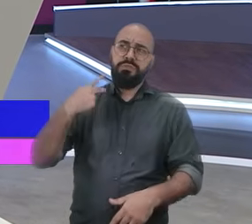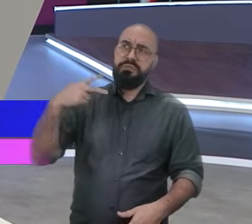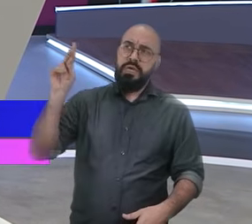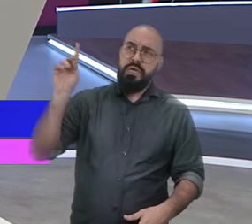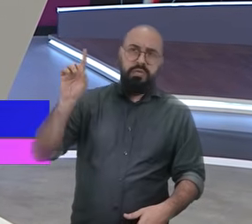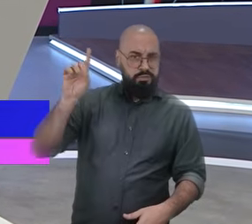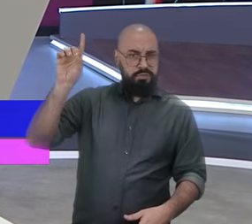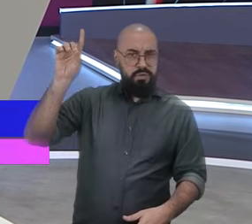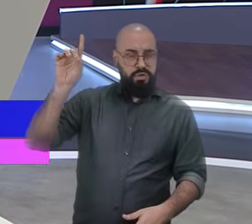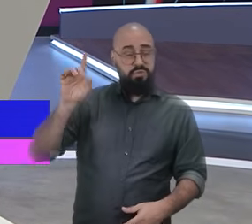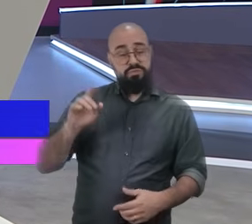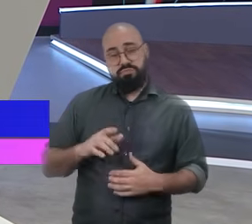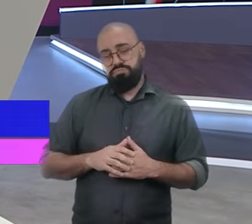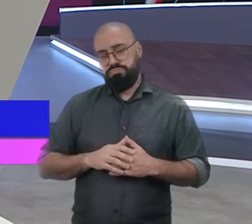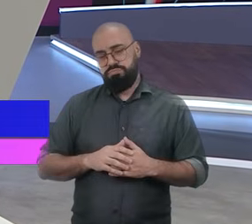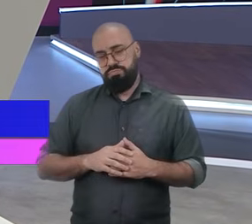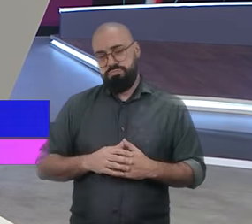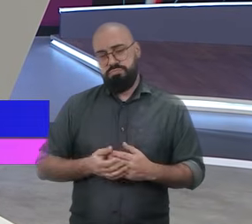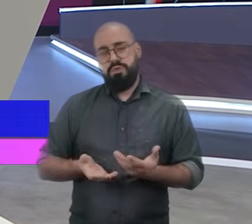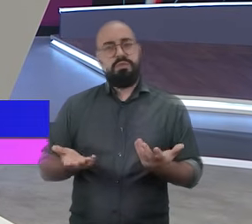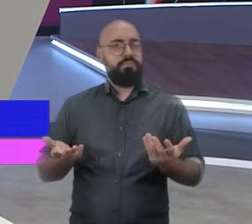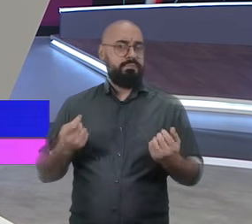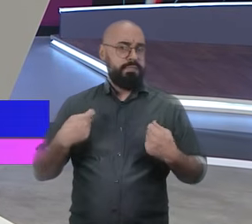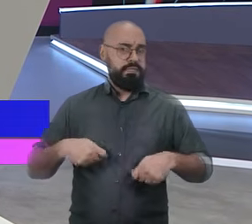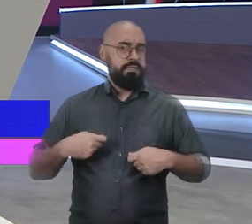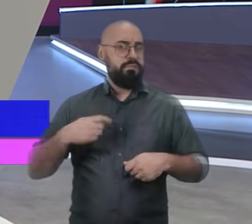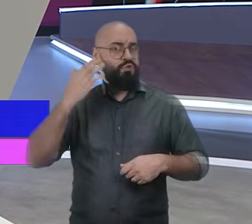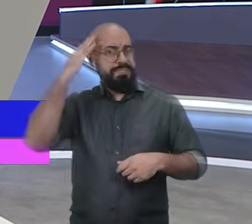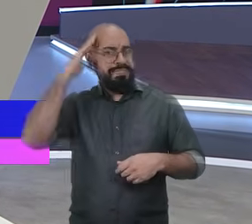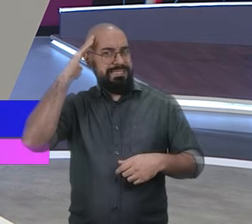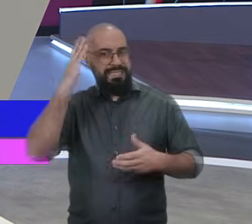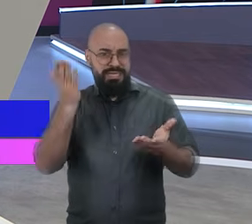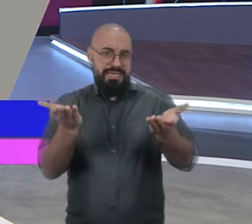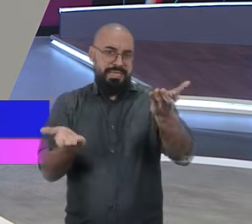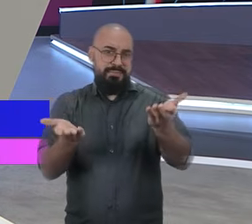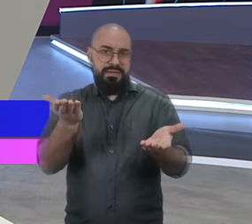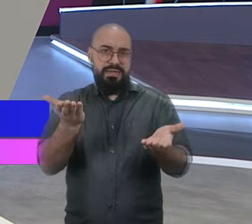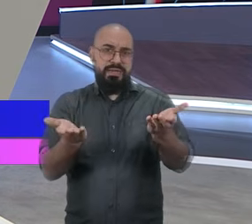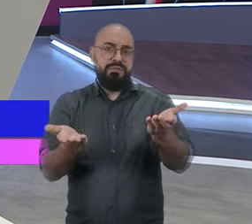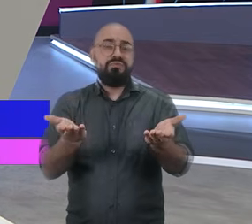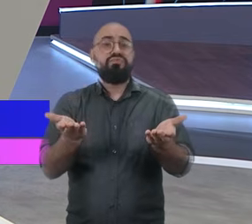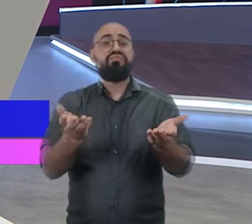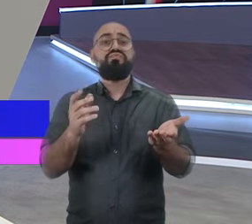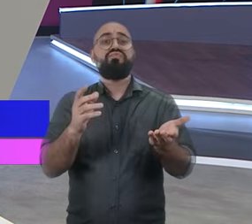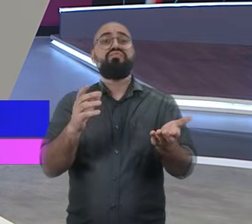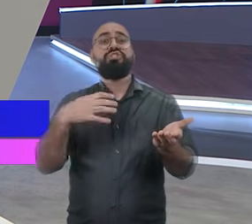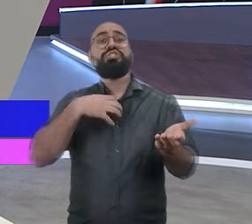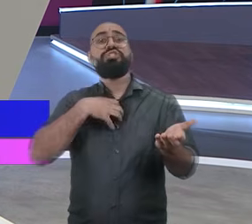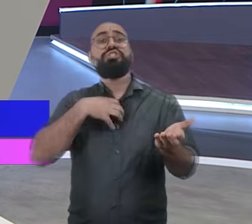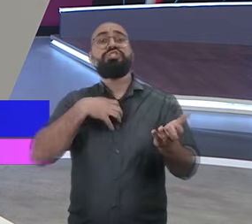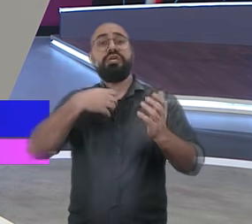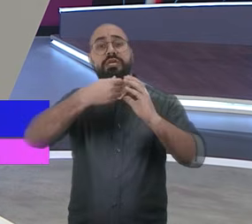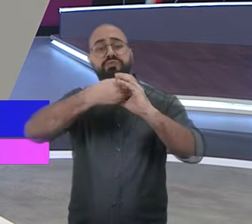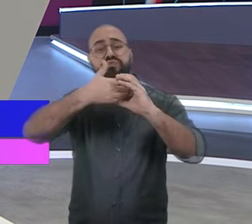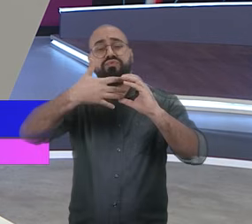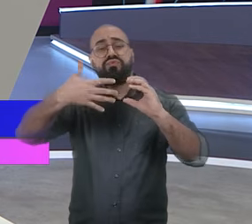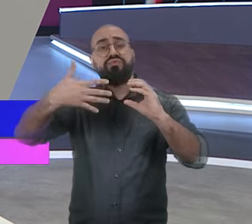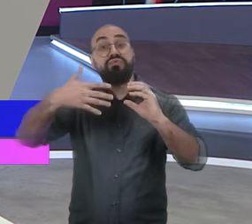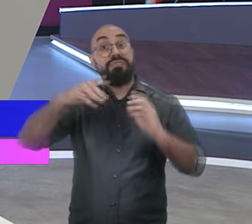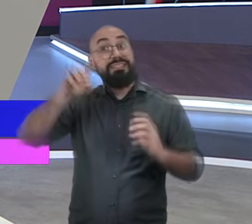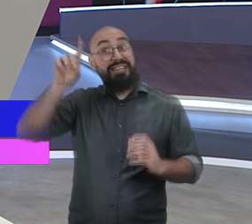nós precisamos relacionar de maneira equilibrada duas características do caráter de